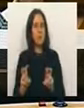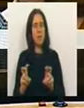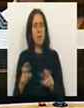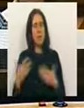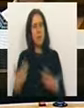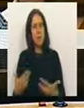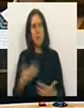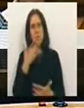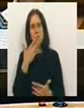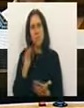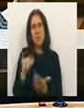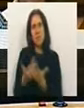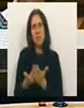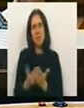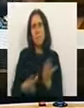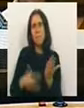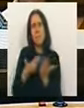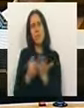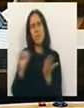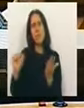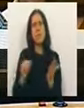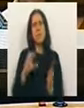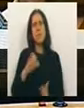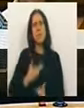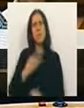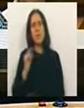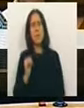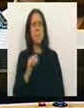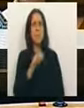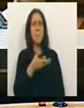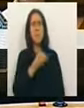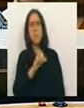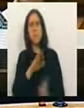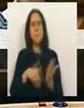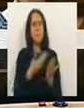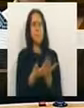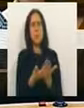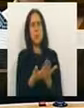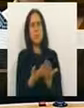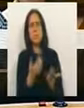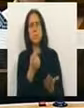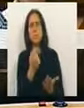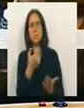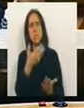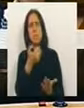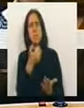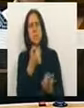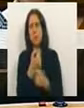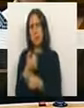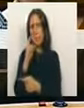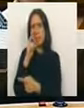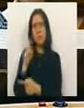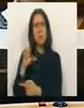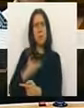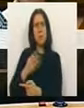ridicularizar a proposta do cds quando a proposta do pcp pouco mais que 5 110 em 12